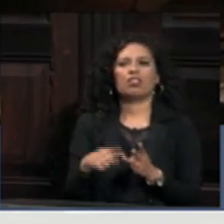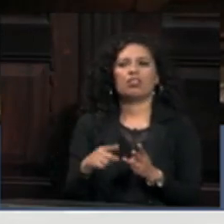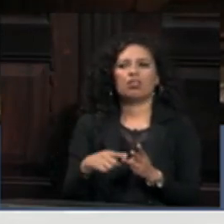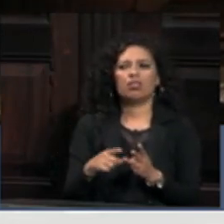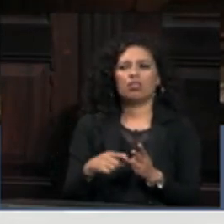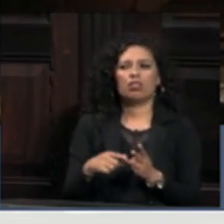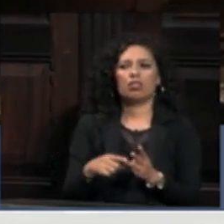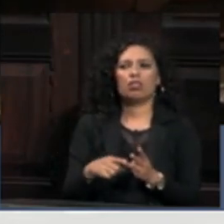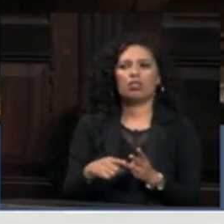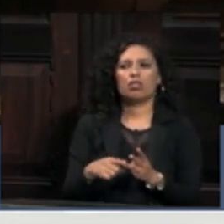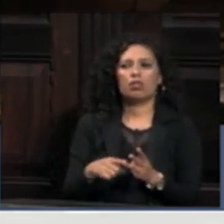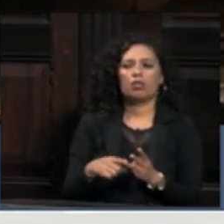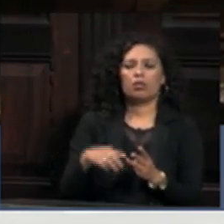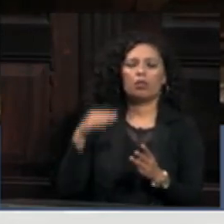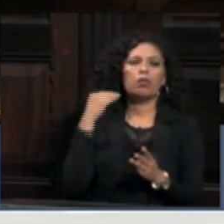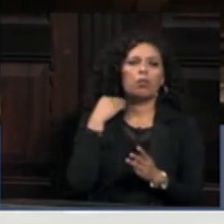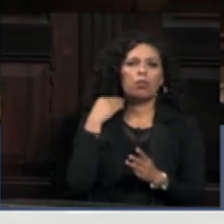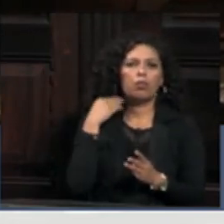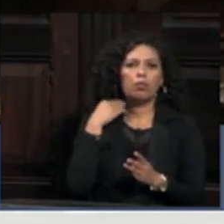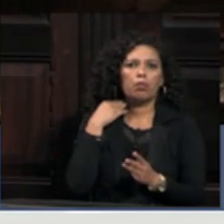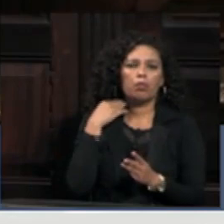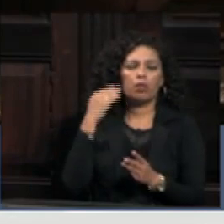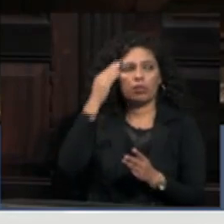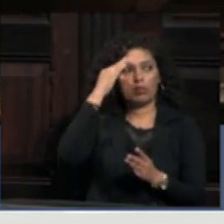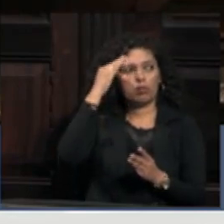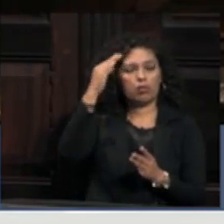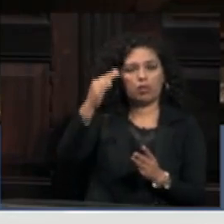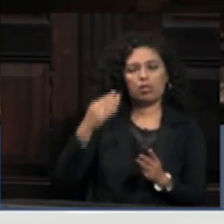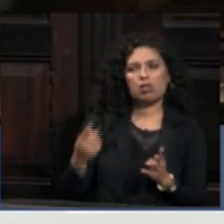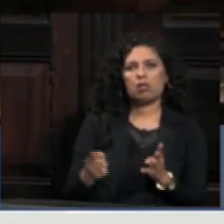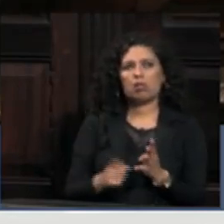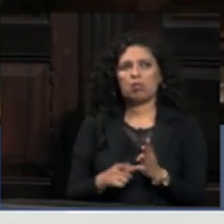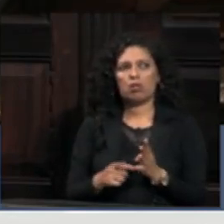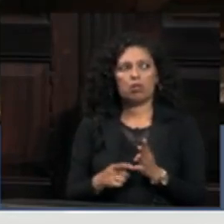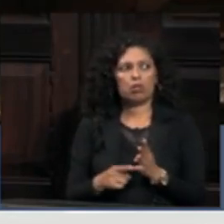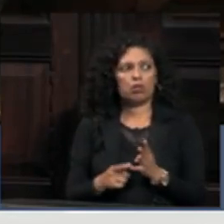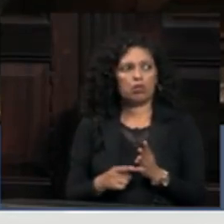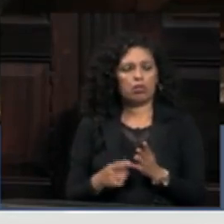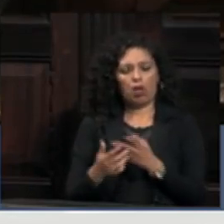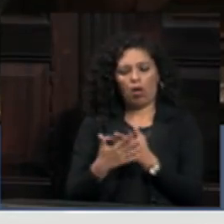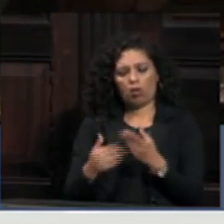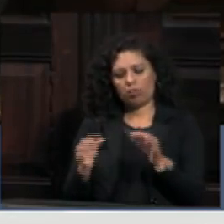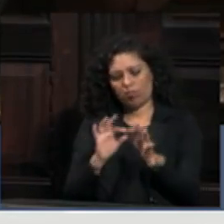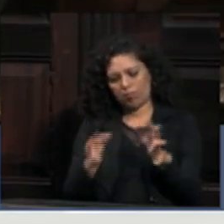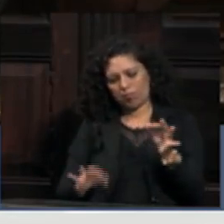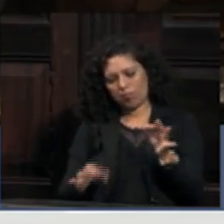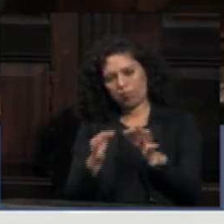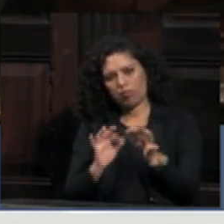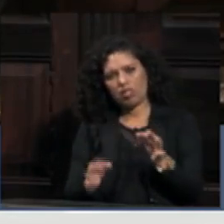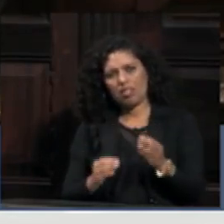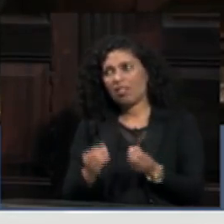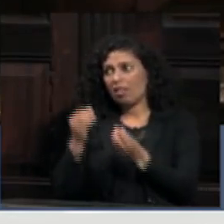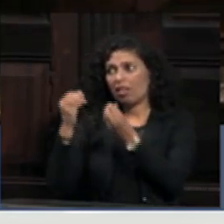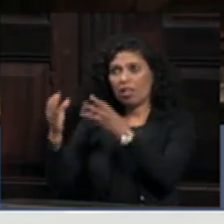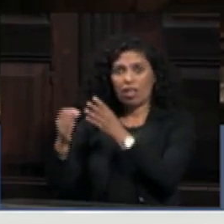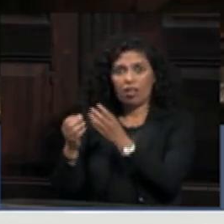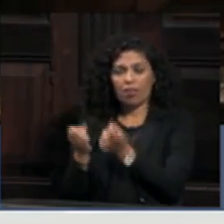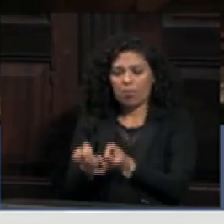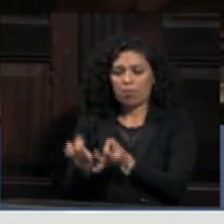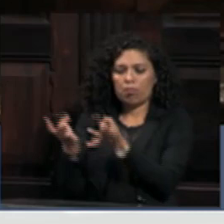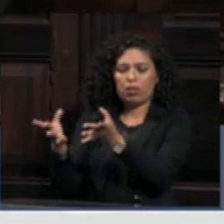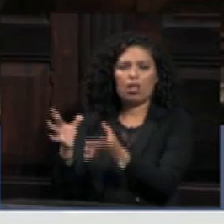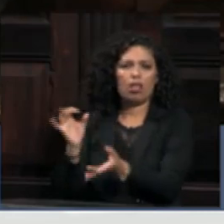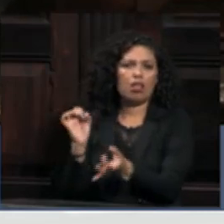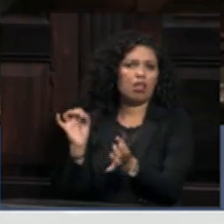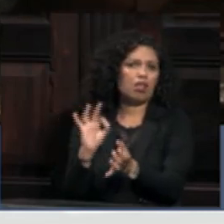Central. Como abrir mão de um mecanismo tão importante para a